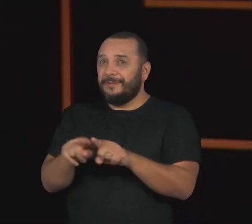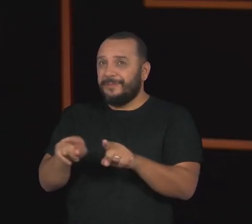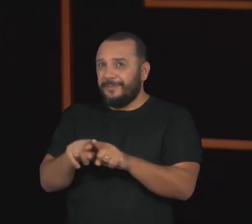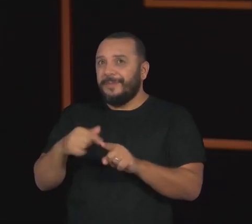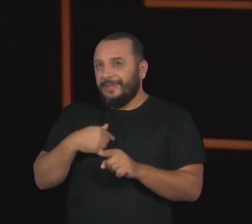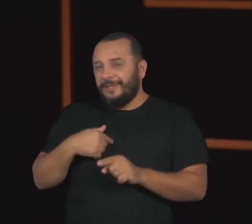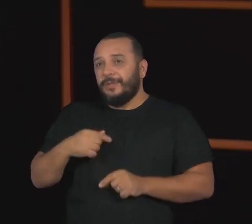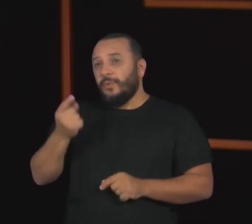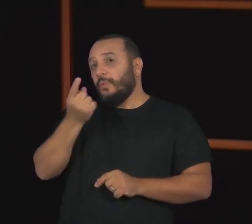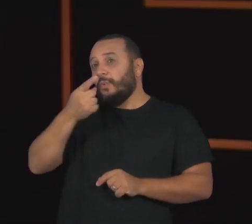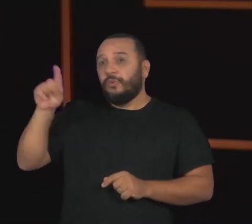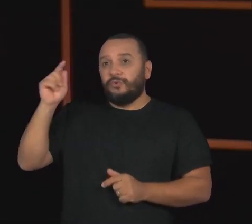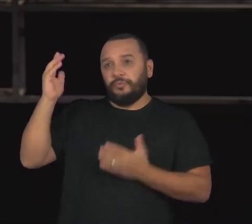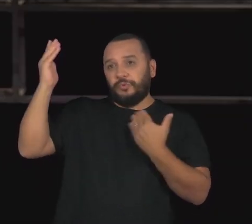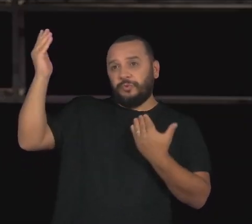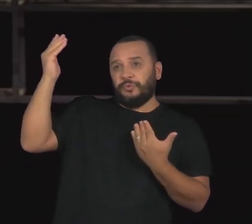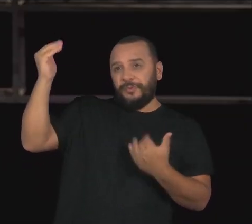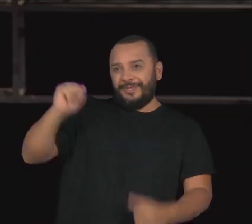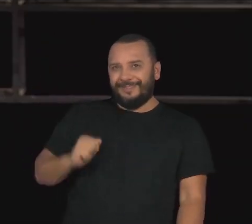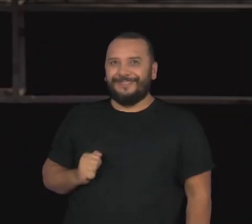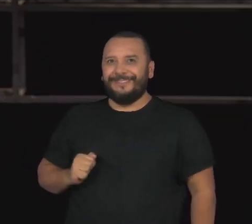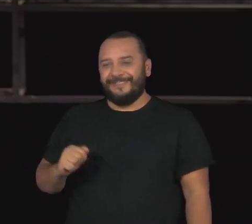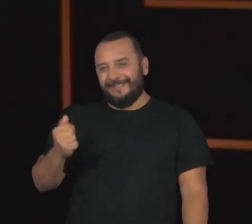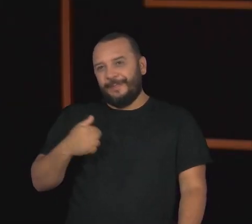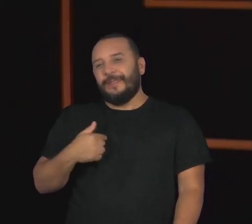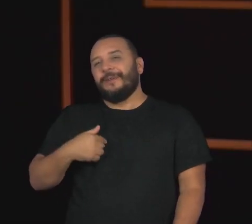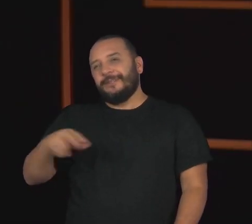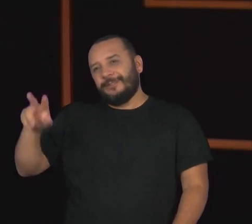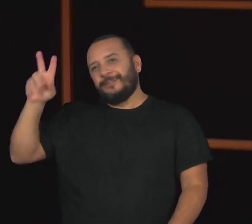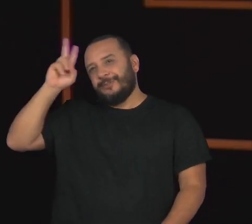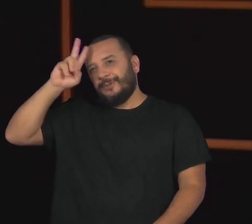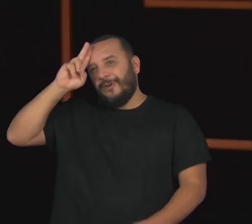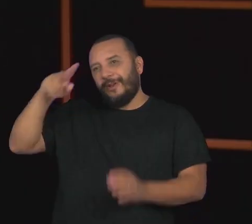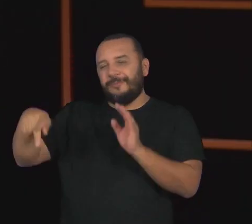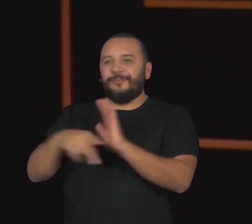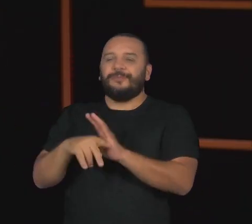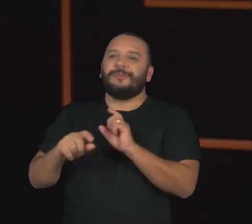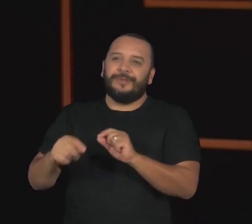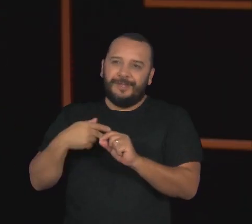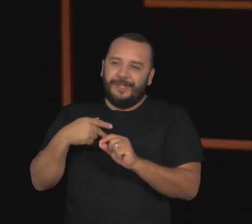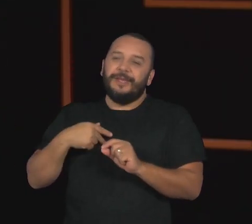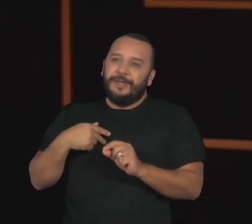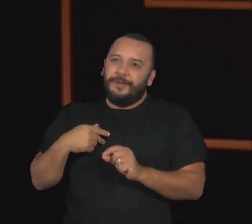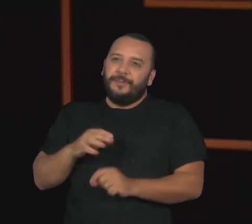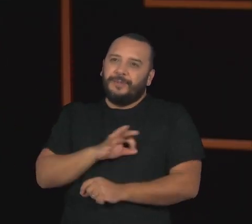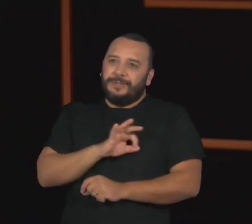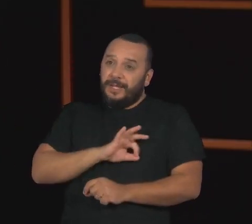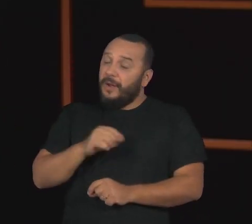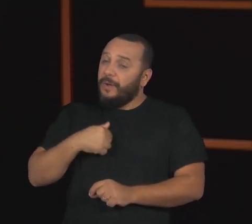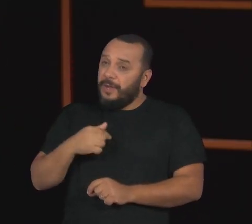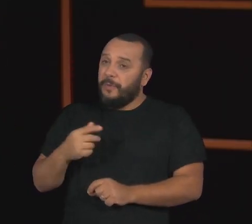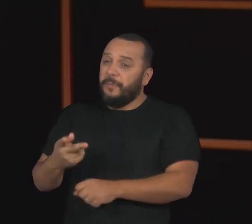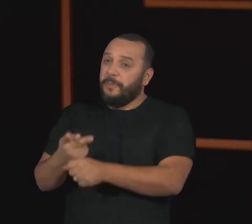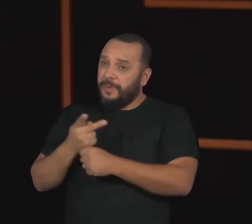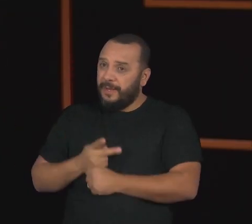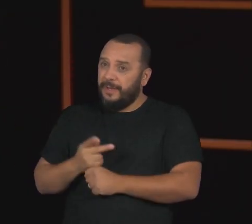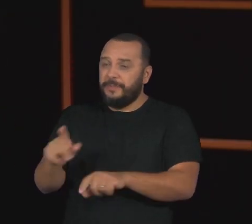Último Suspeito. Escrevi um romance policial, ganhei prêmio na escola, bolsa na escola, mas